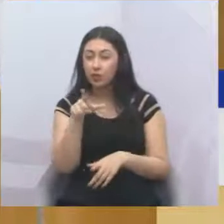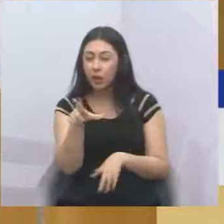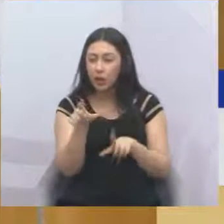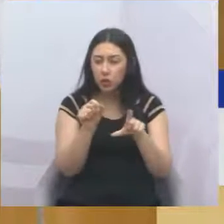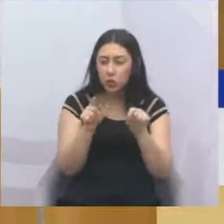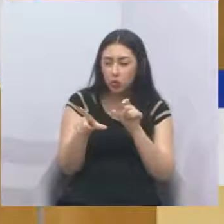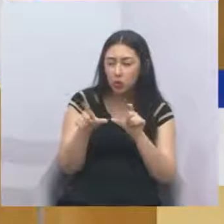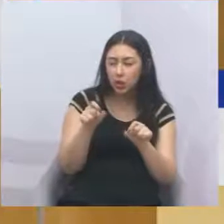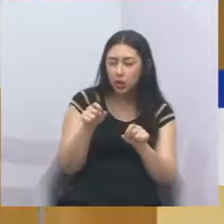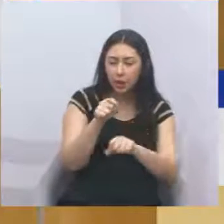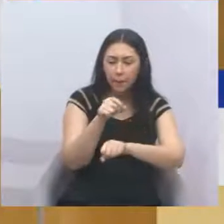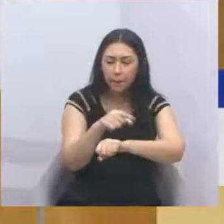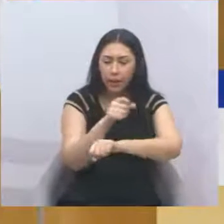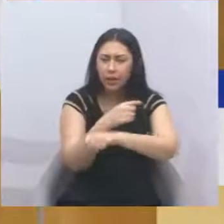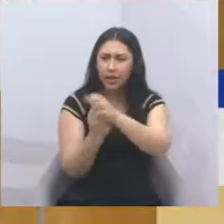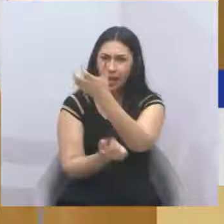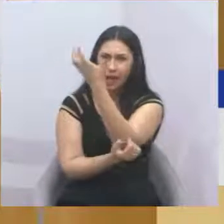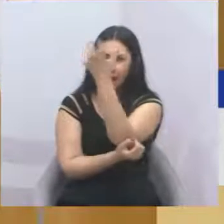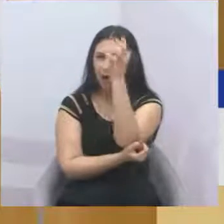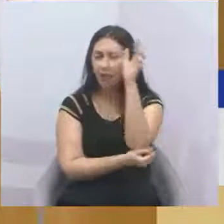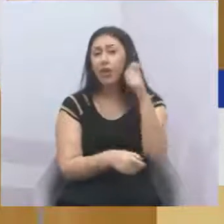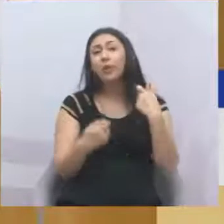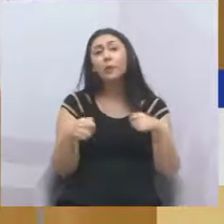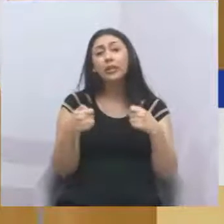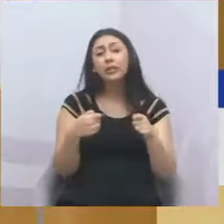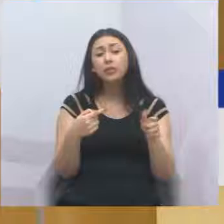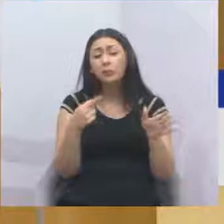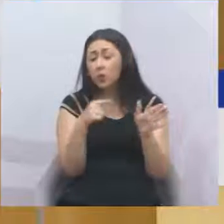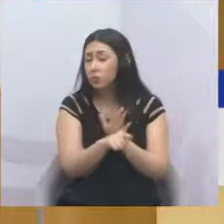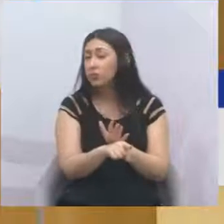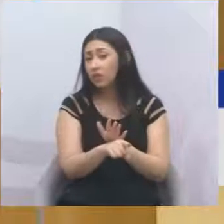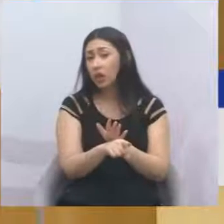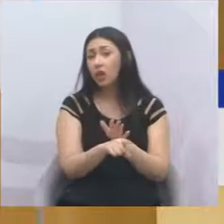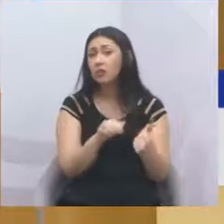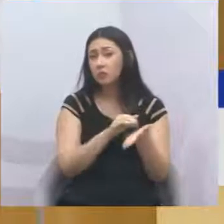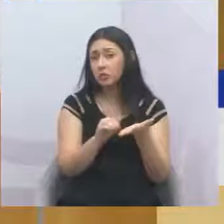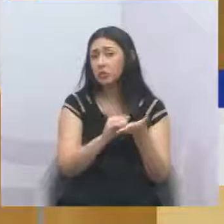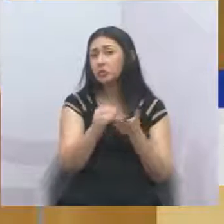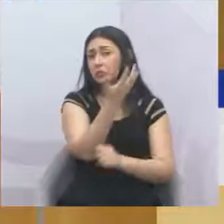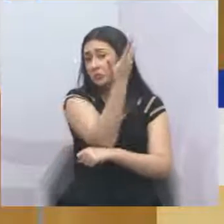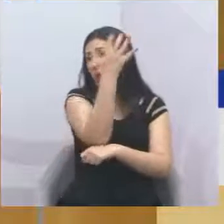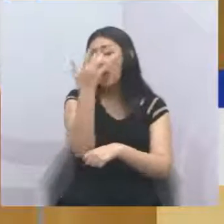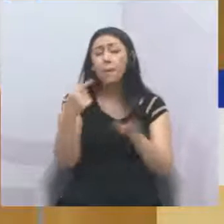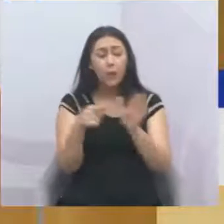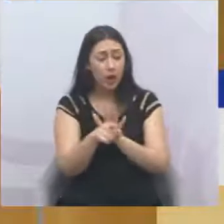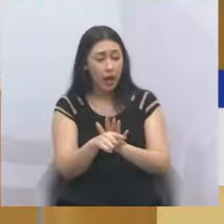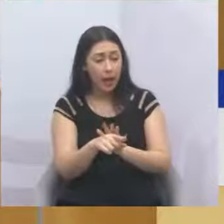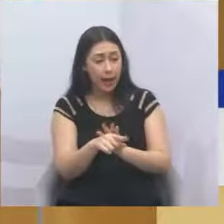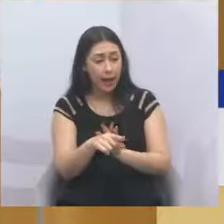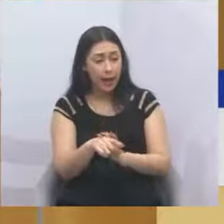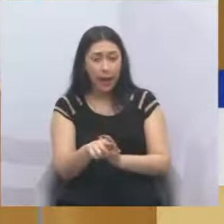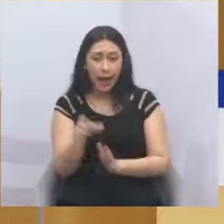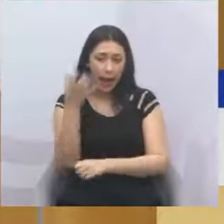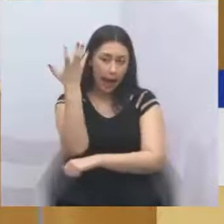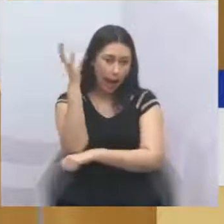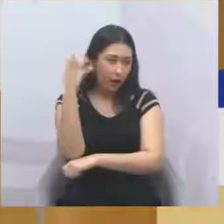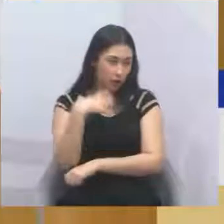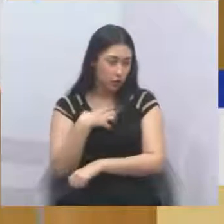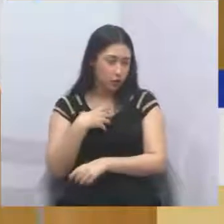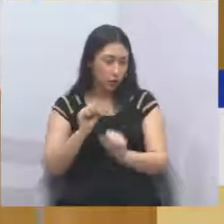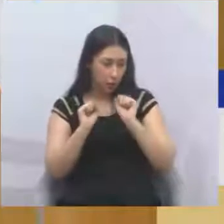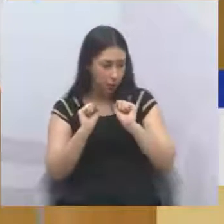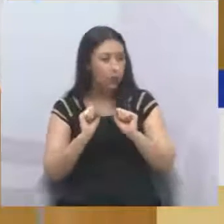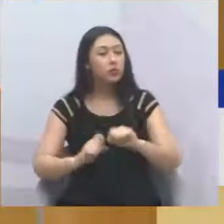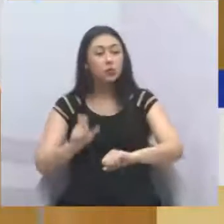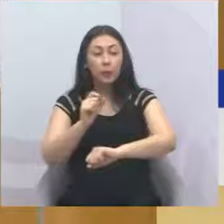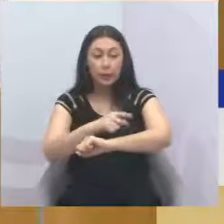árvore na sua calçada, consulte a Secretaria do Meio Ambiente. Verifique se aquela espécie é compatível